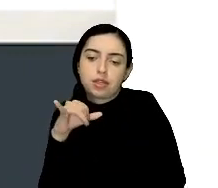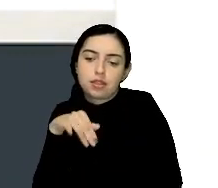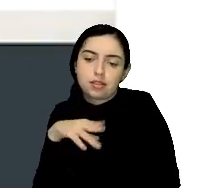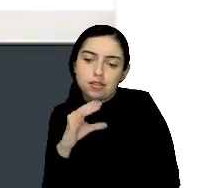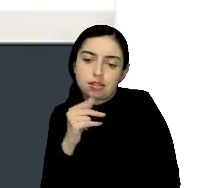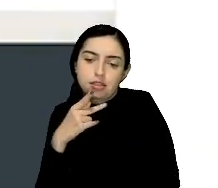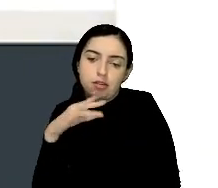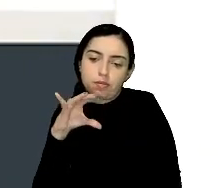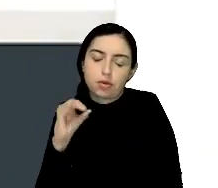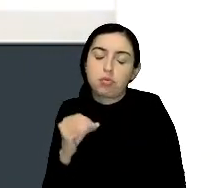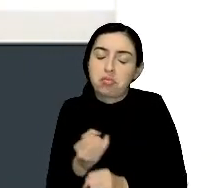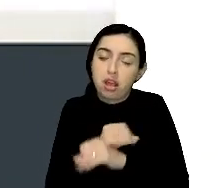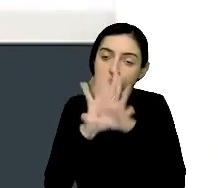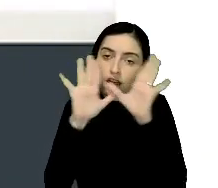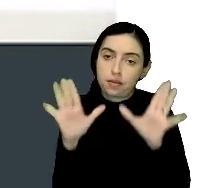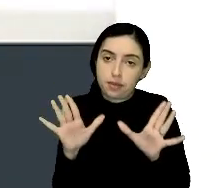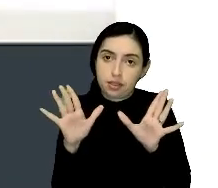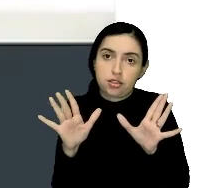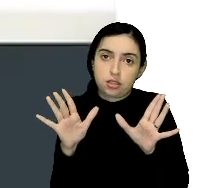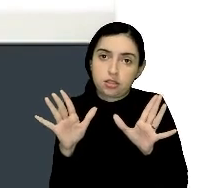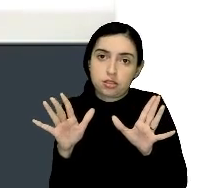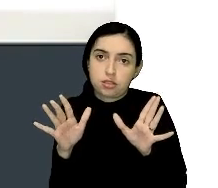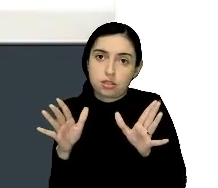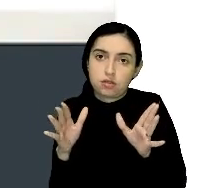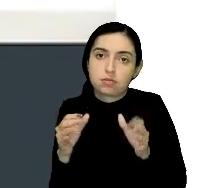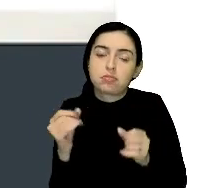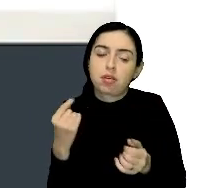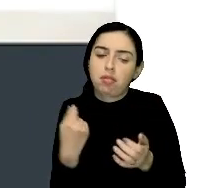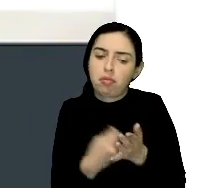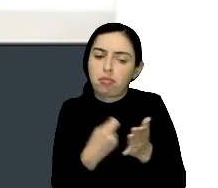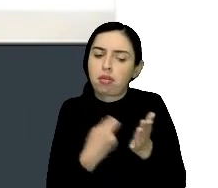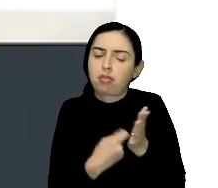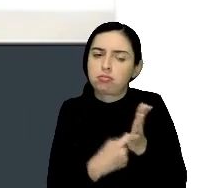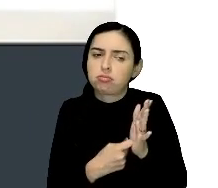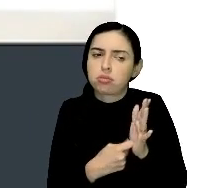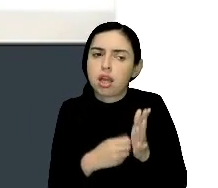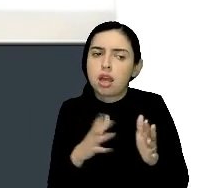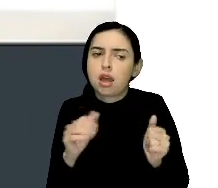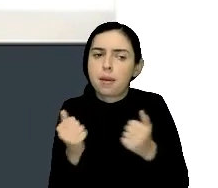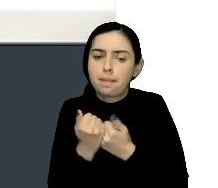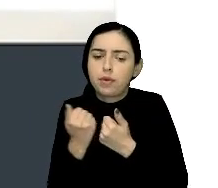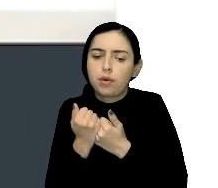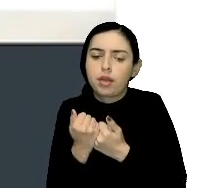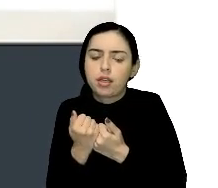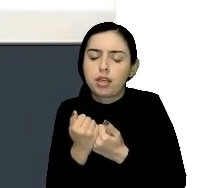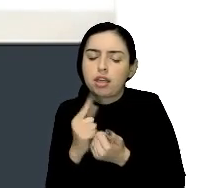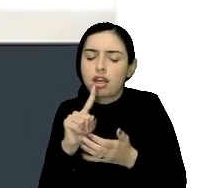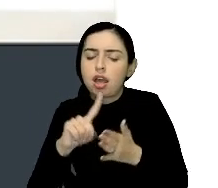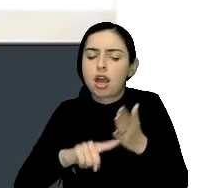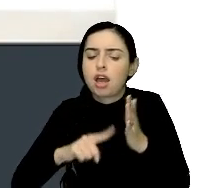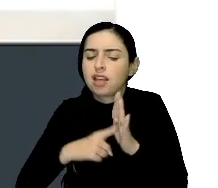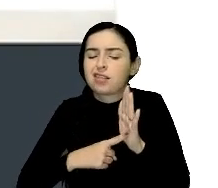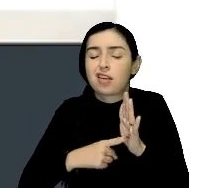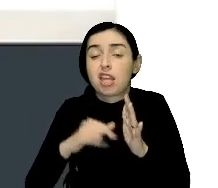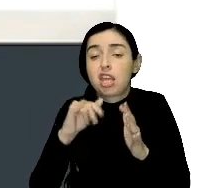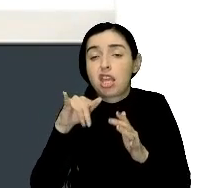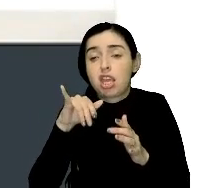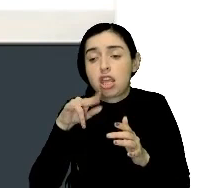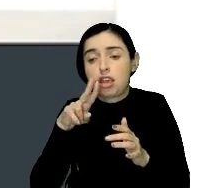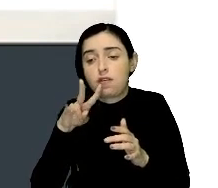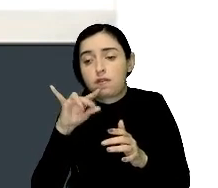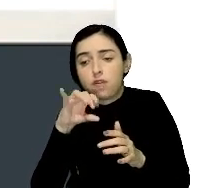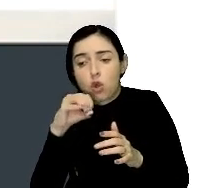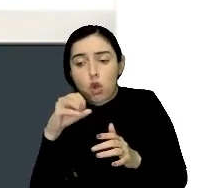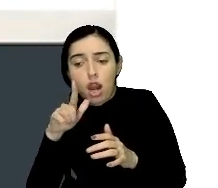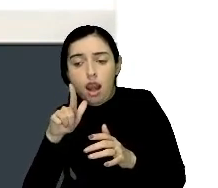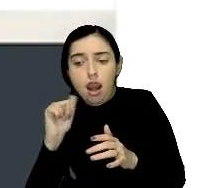E ela claramente defende a ideia de que haveria aí violação à dignidade humana nesse contexto. A